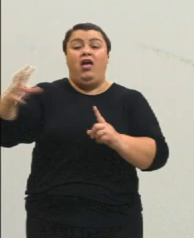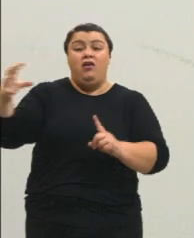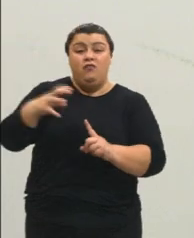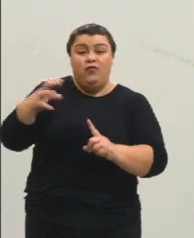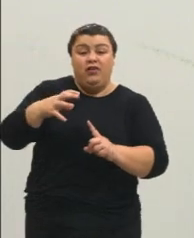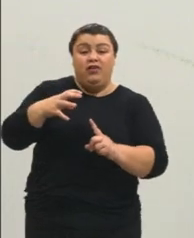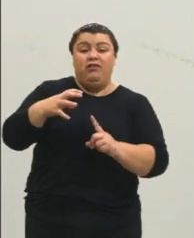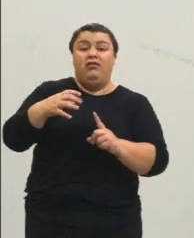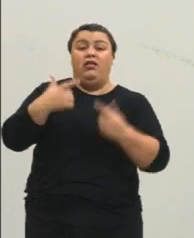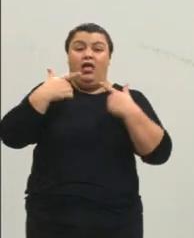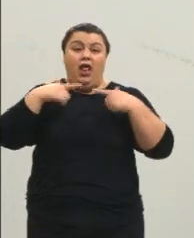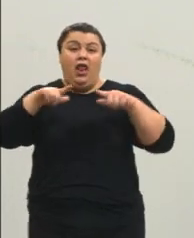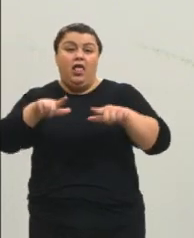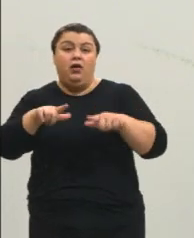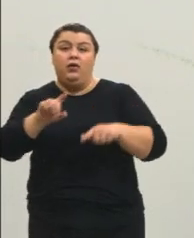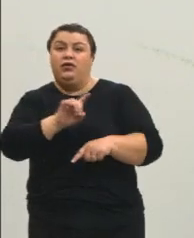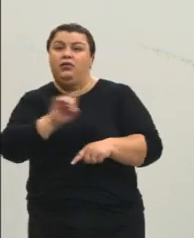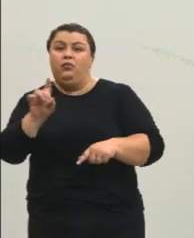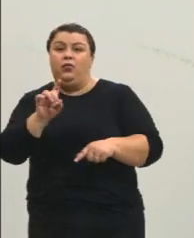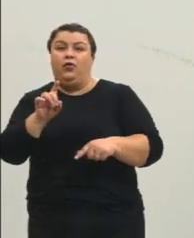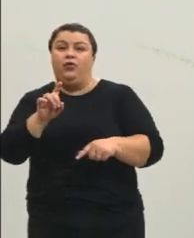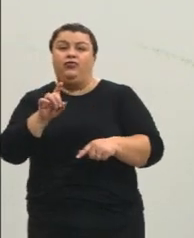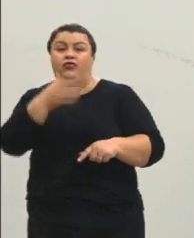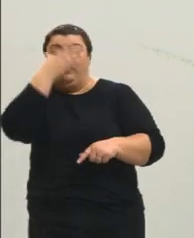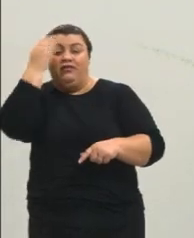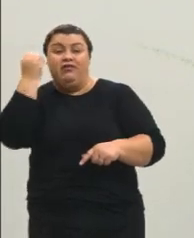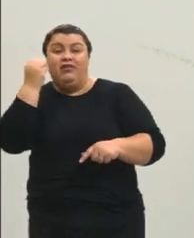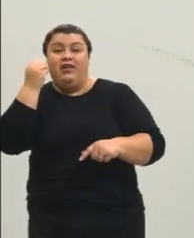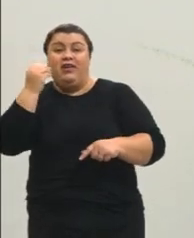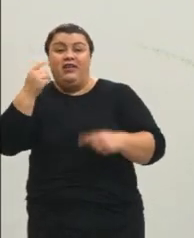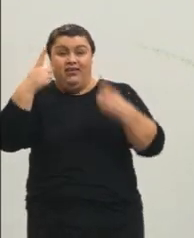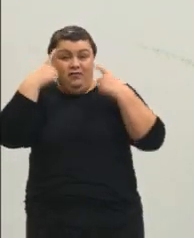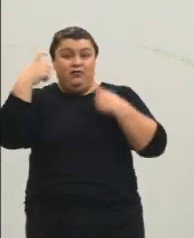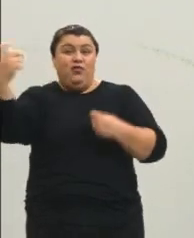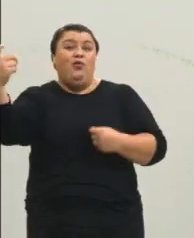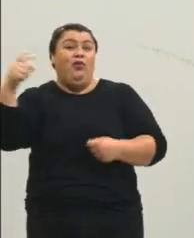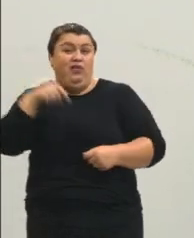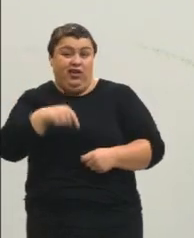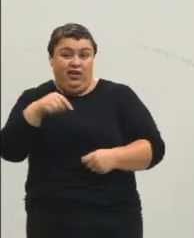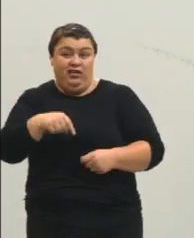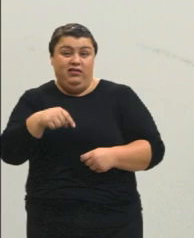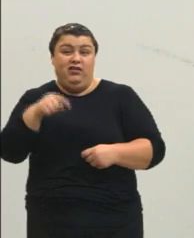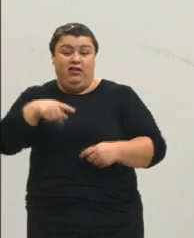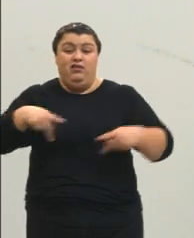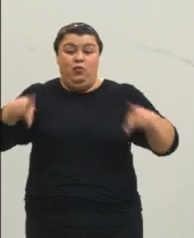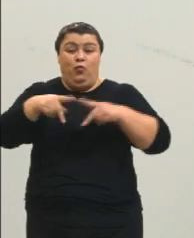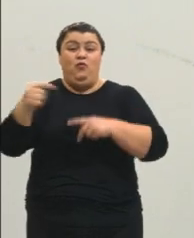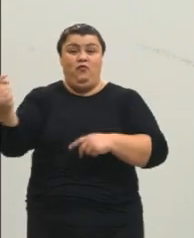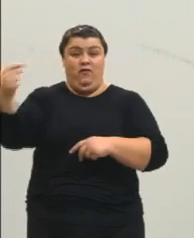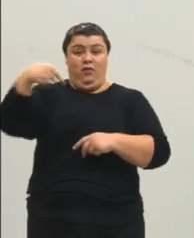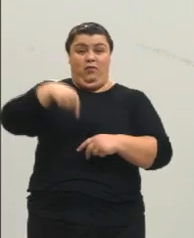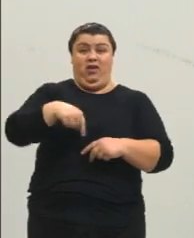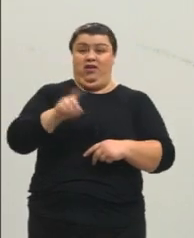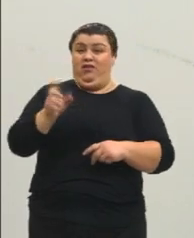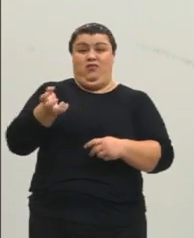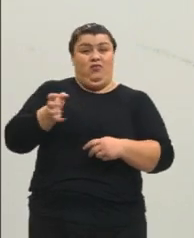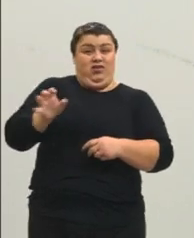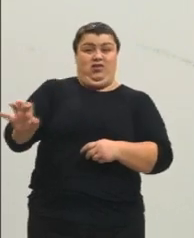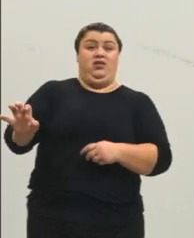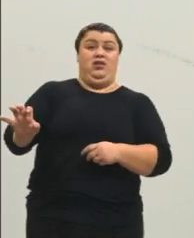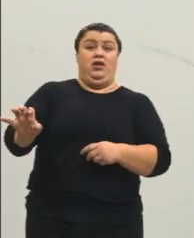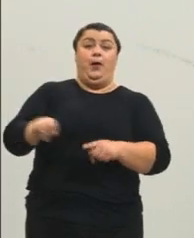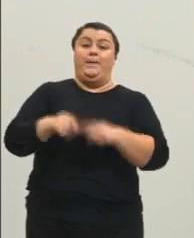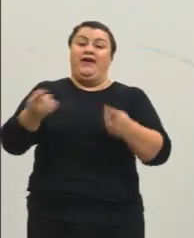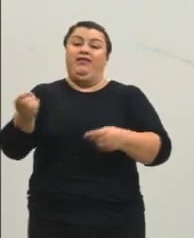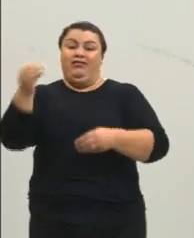língua né a gente não pode apagar essa violência essa questão que eles foram trazidos contra sua vontade mas a gente tem então